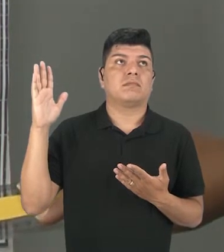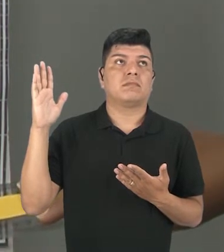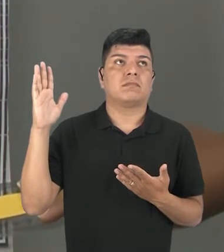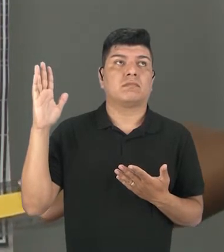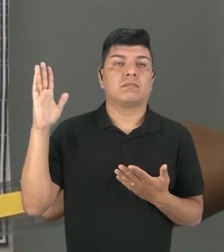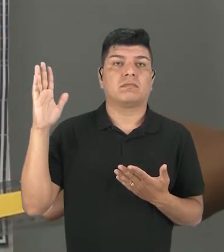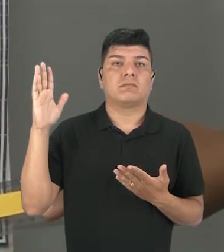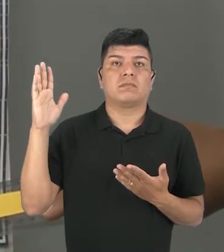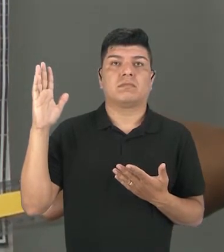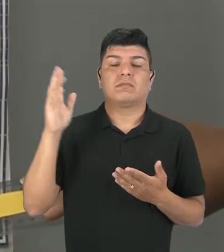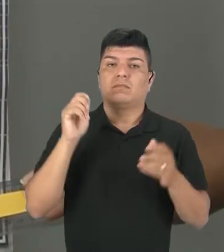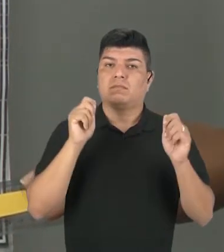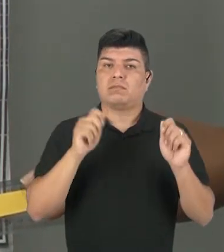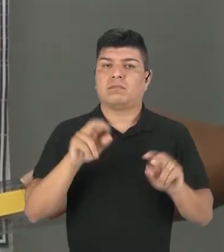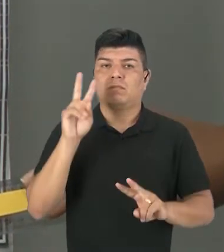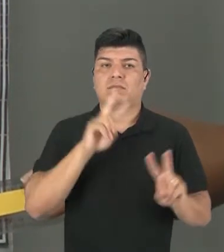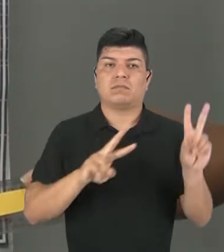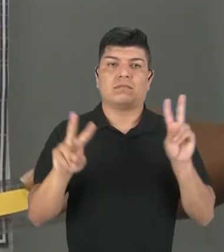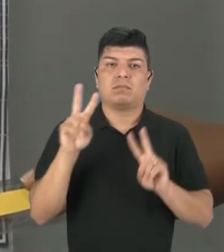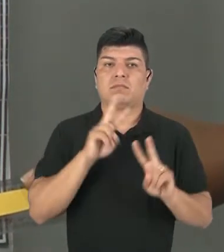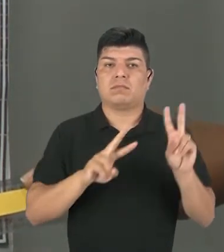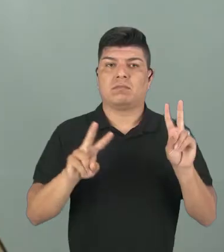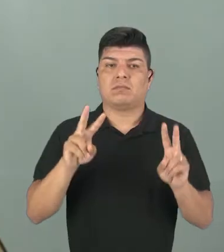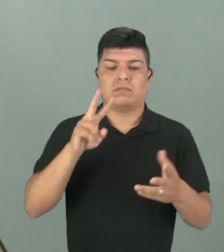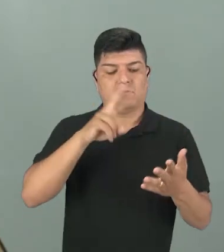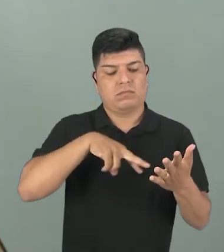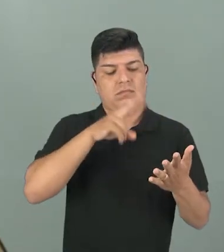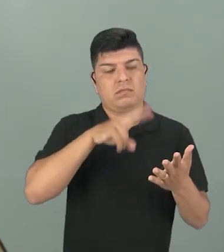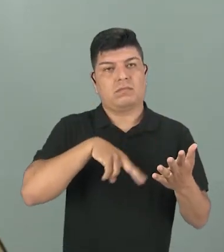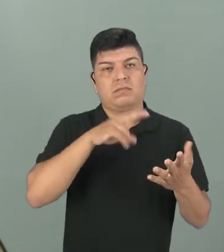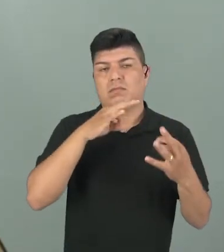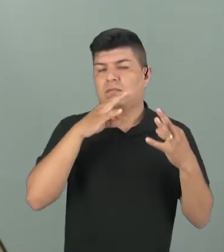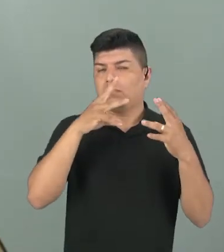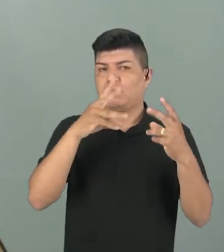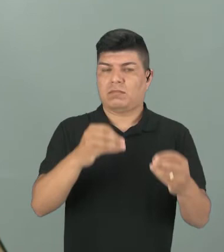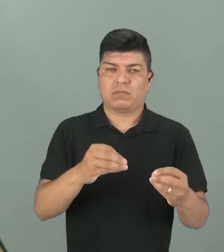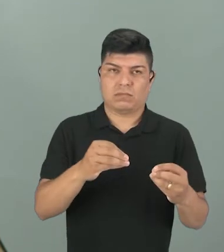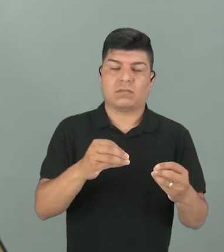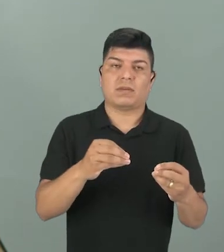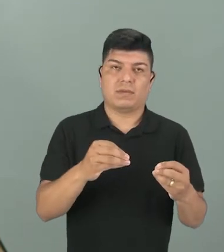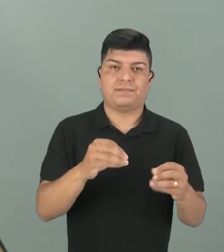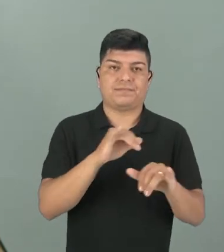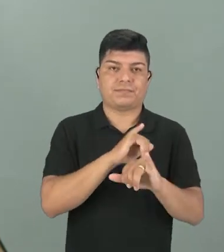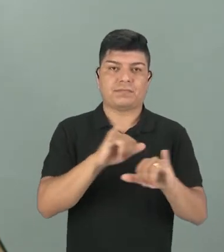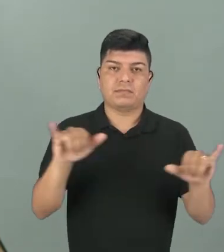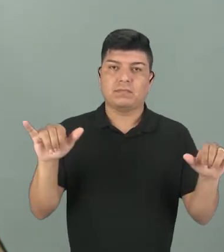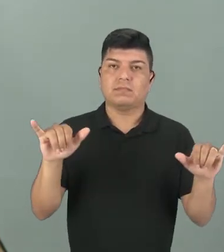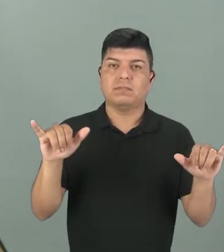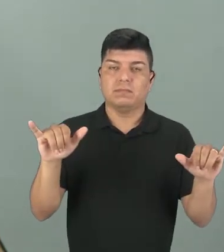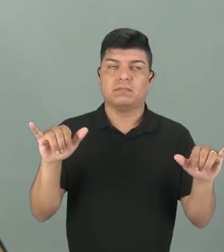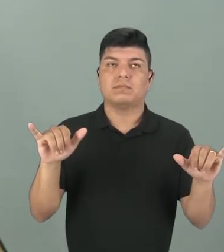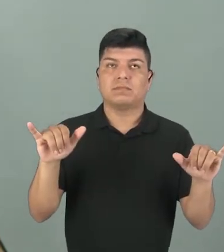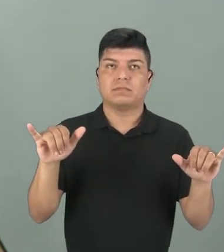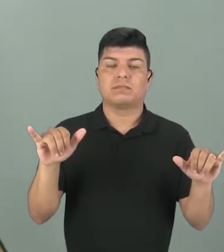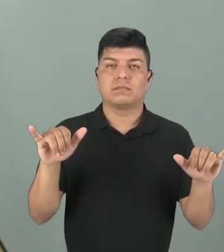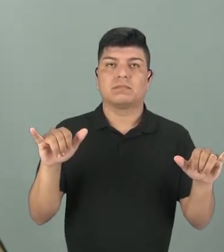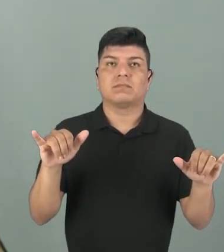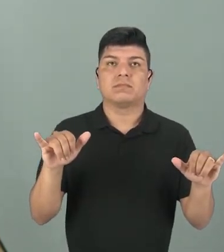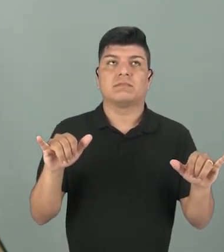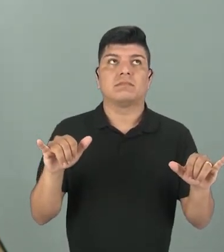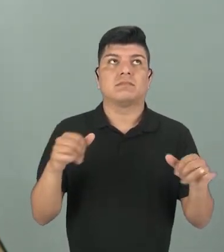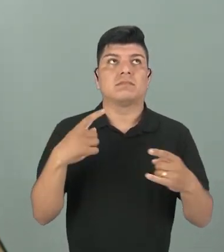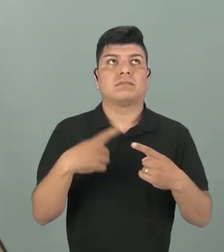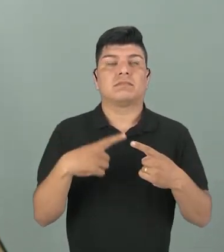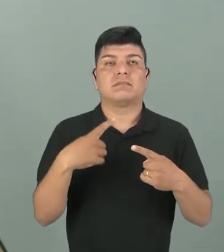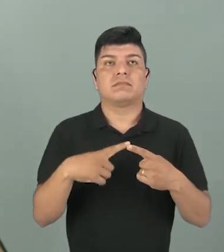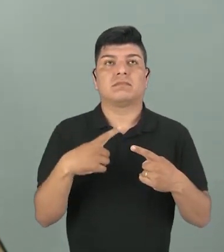E vocês vão poder visualizar e fazer a leitura de toda essa notícia, certo?